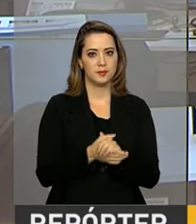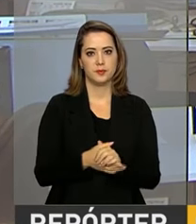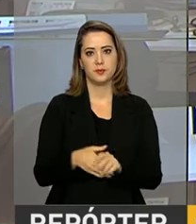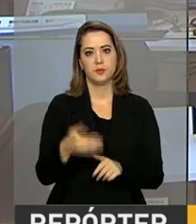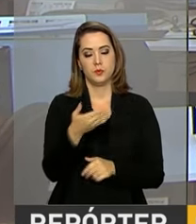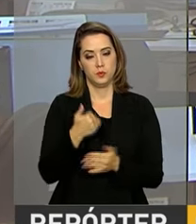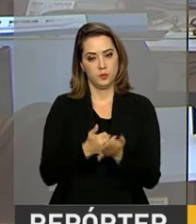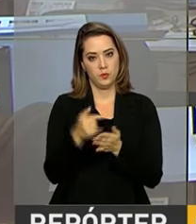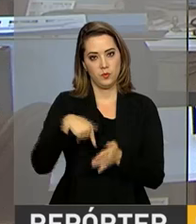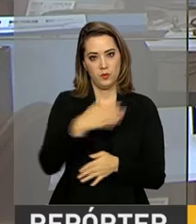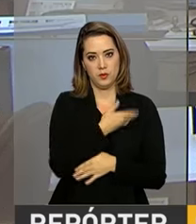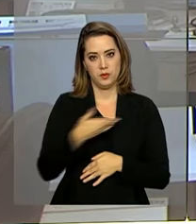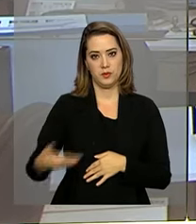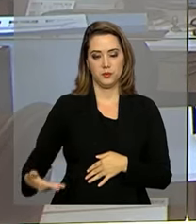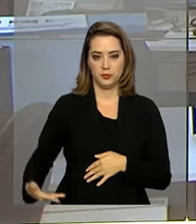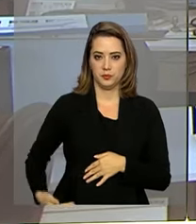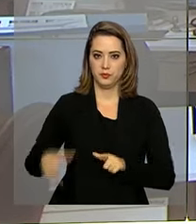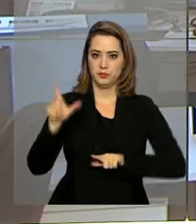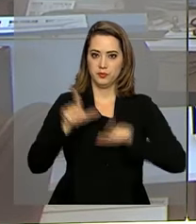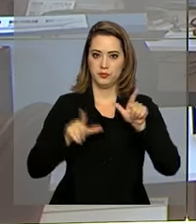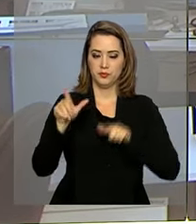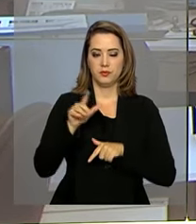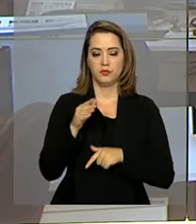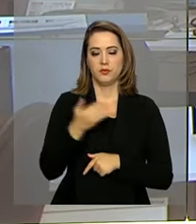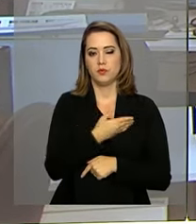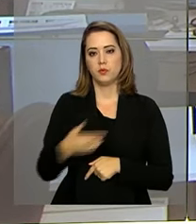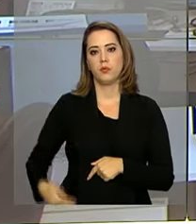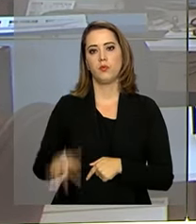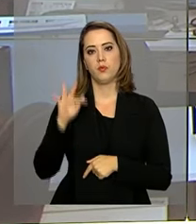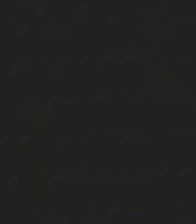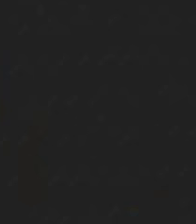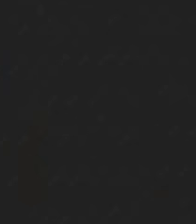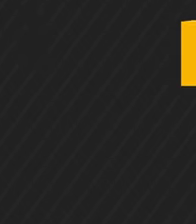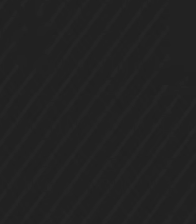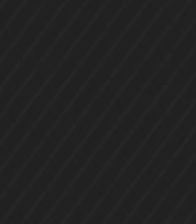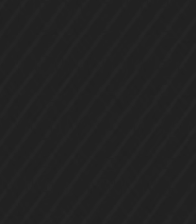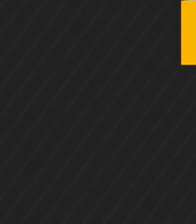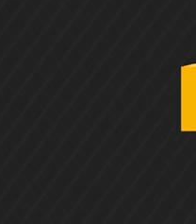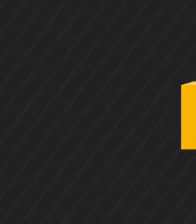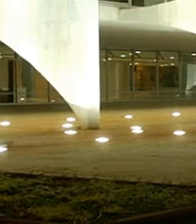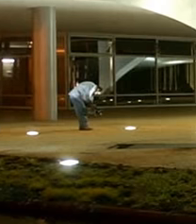sociais Continue com a gente aqui na NBR a TV do Governo Federal